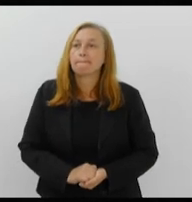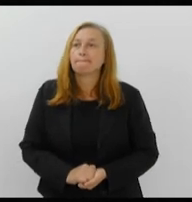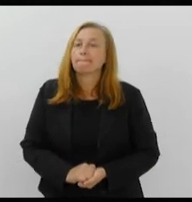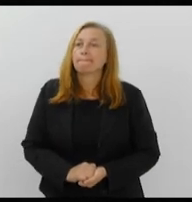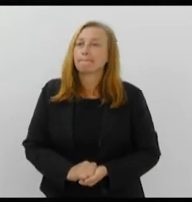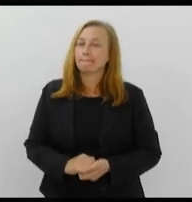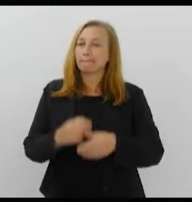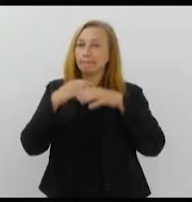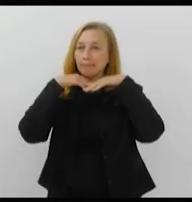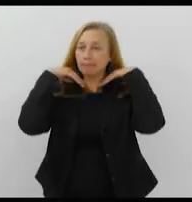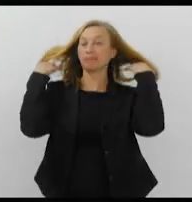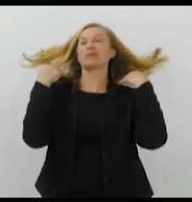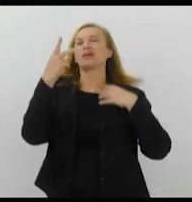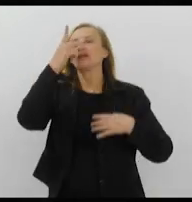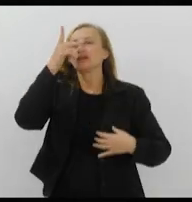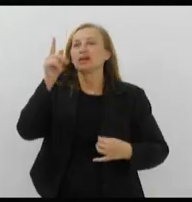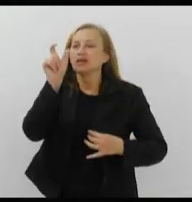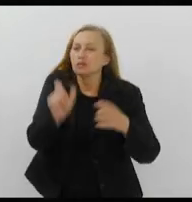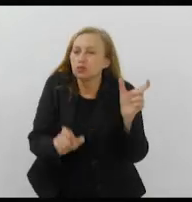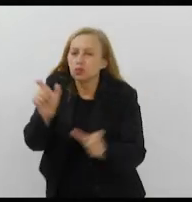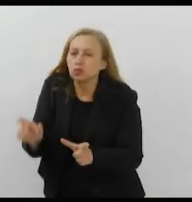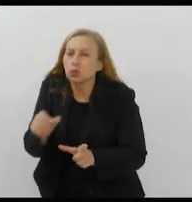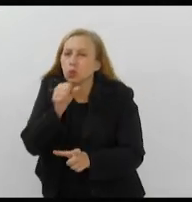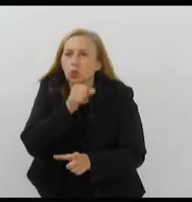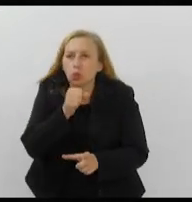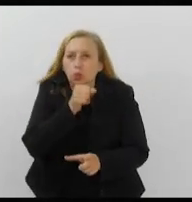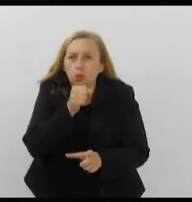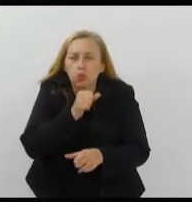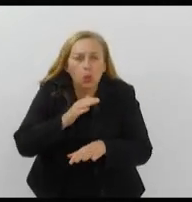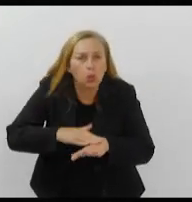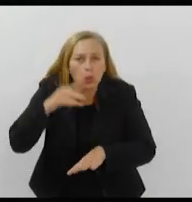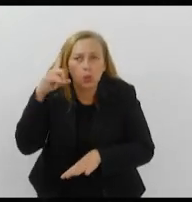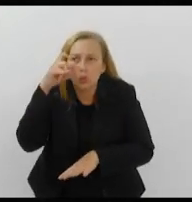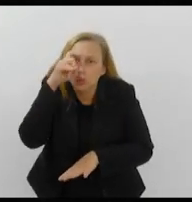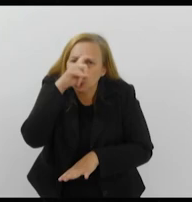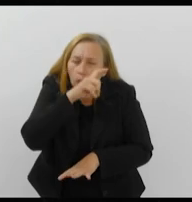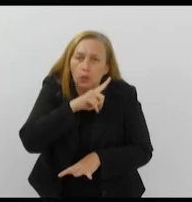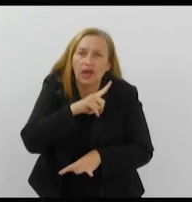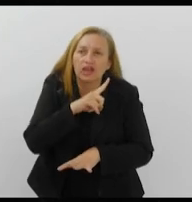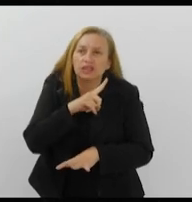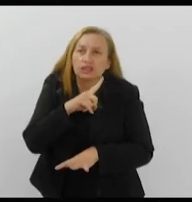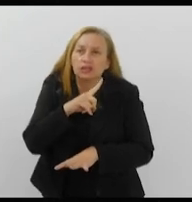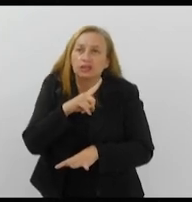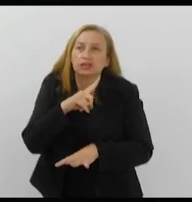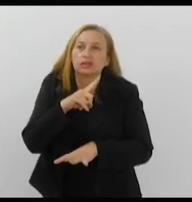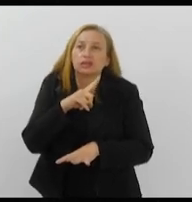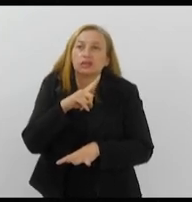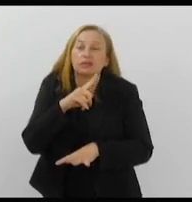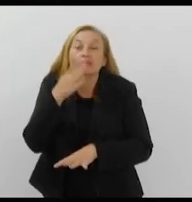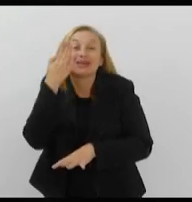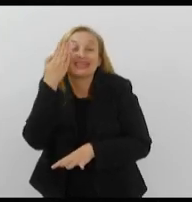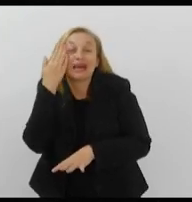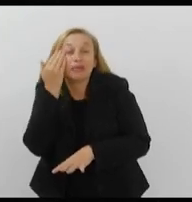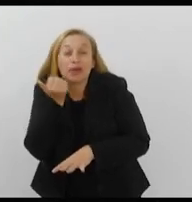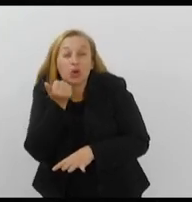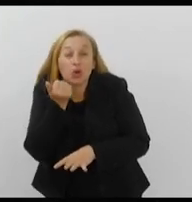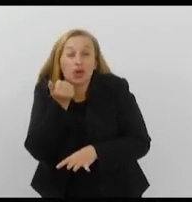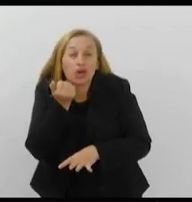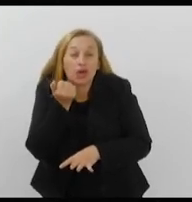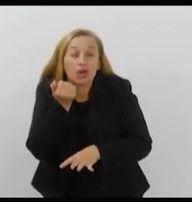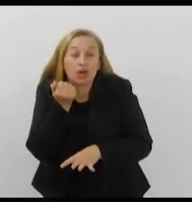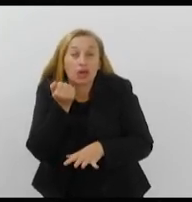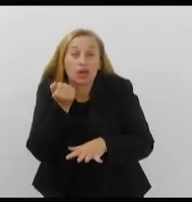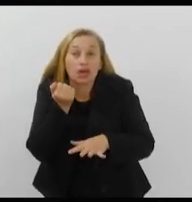pessoas mais velhas que têm mais dificuldades para lidar com essas ferramentas